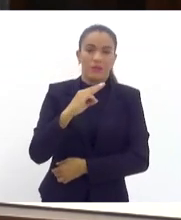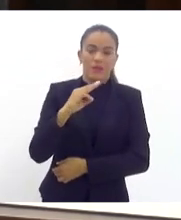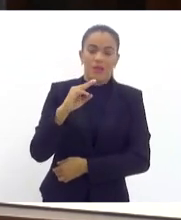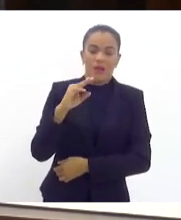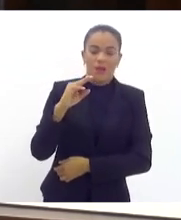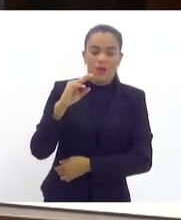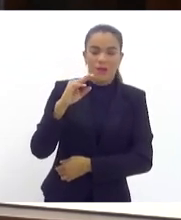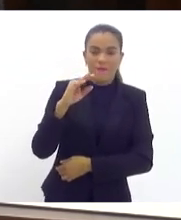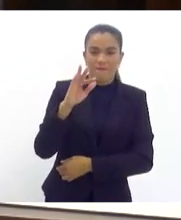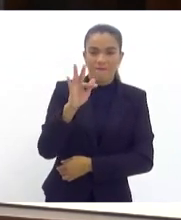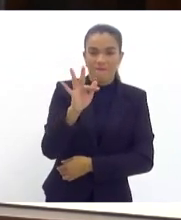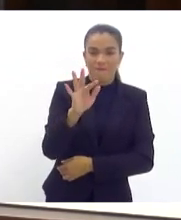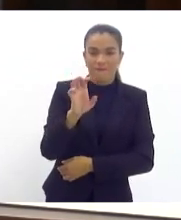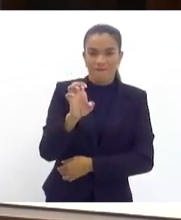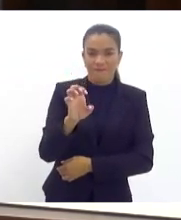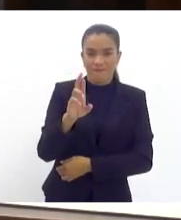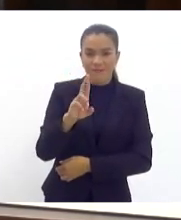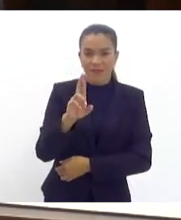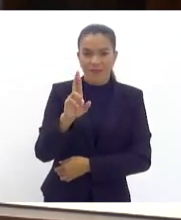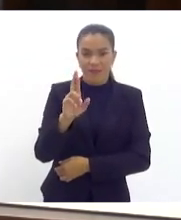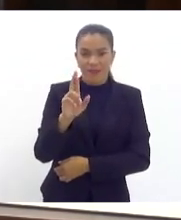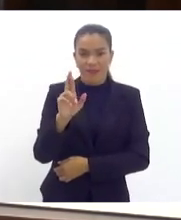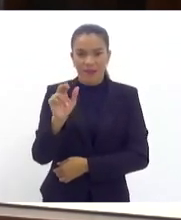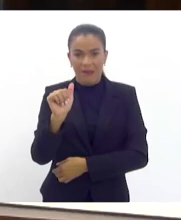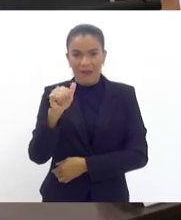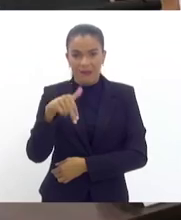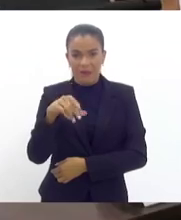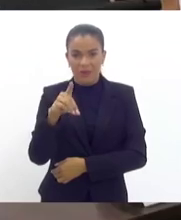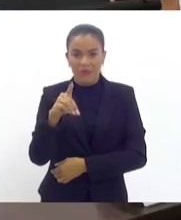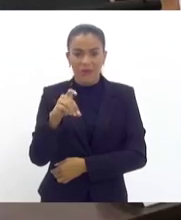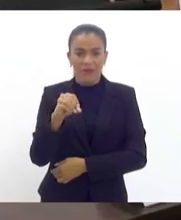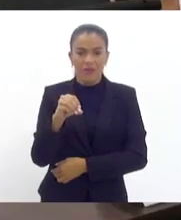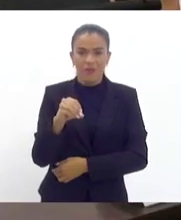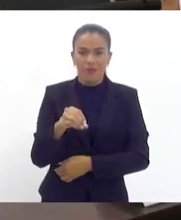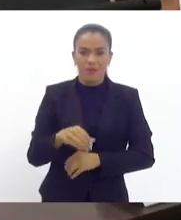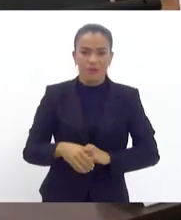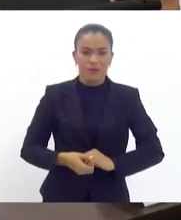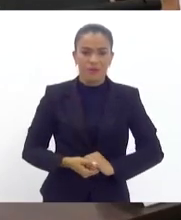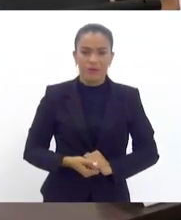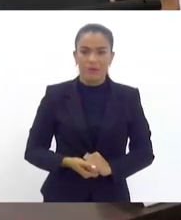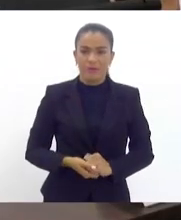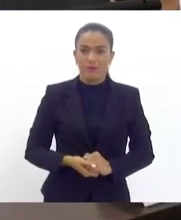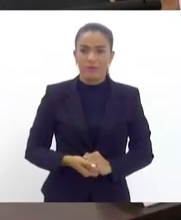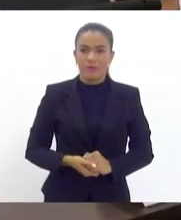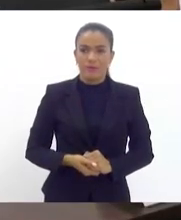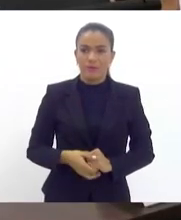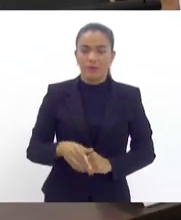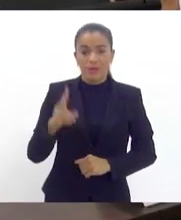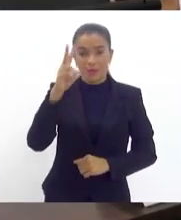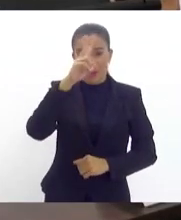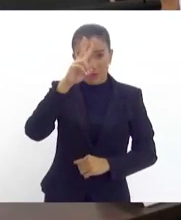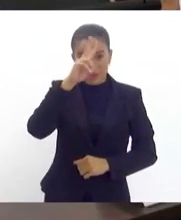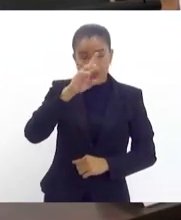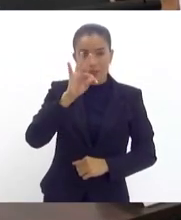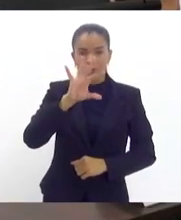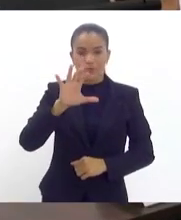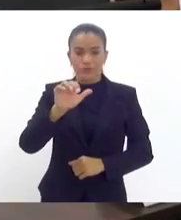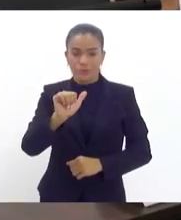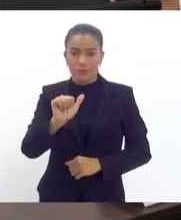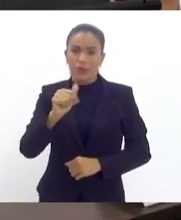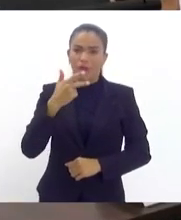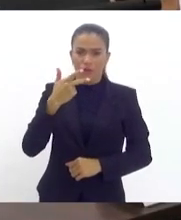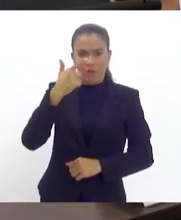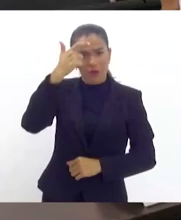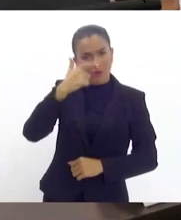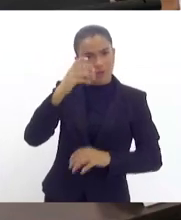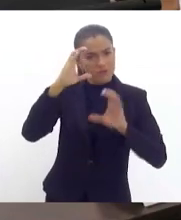que eu me permito que dizer que foi o melhor delegado Doutor Hilton que a gente teve na história da Tijuca e falo isso como